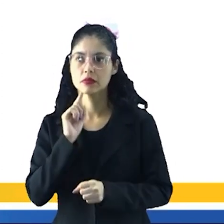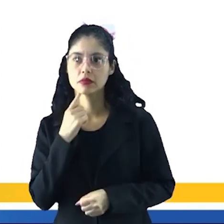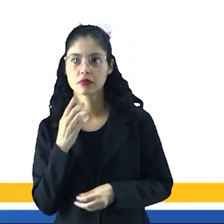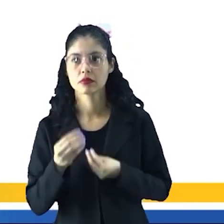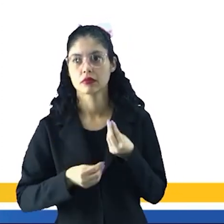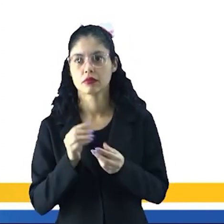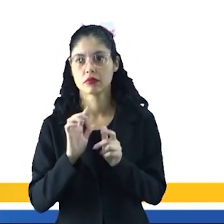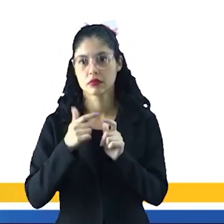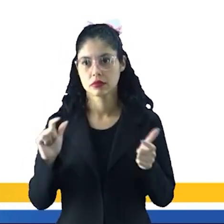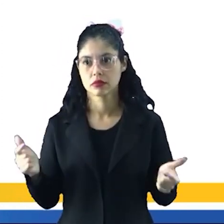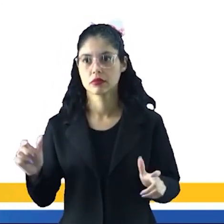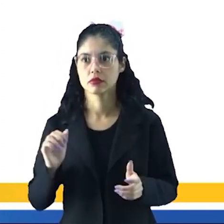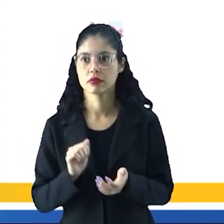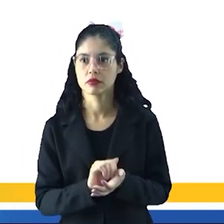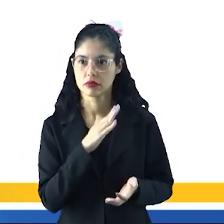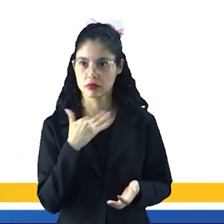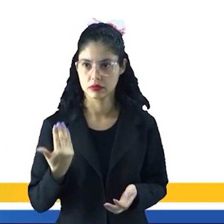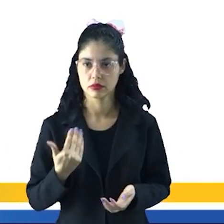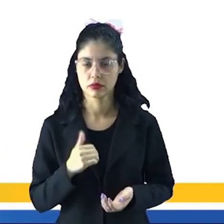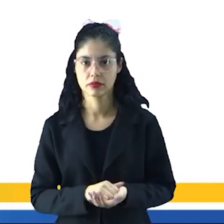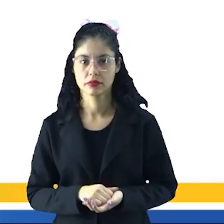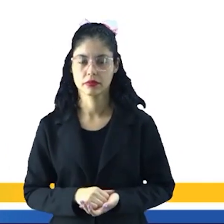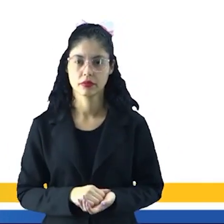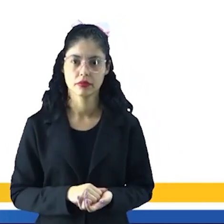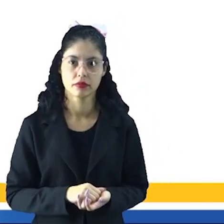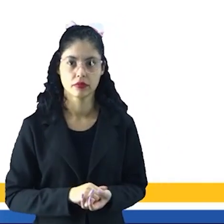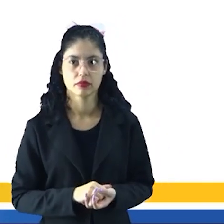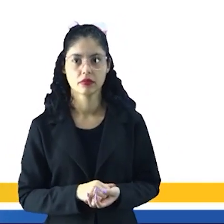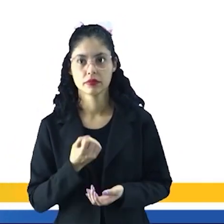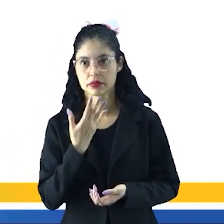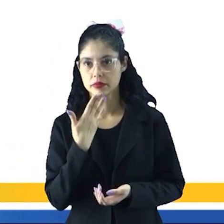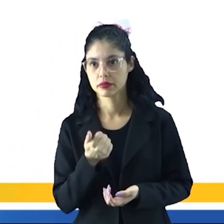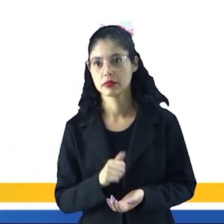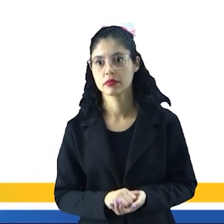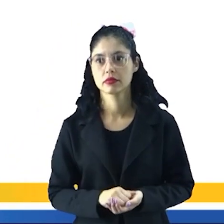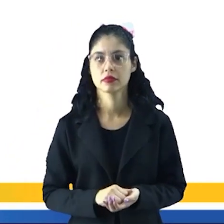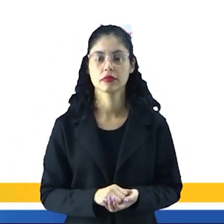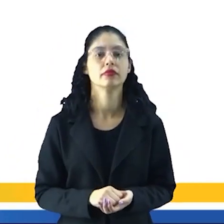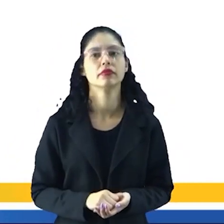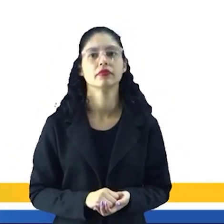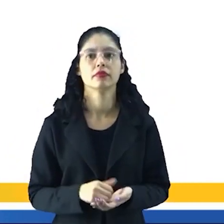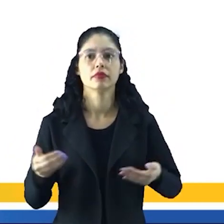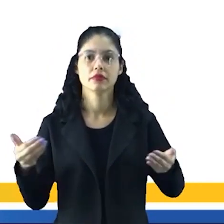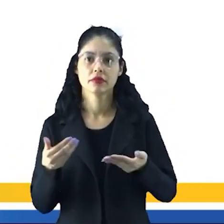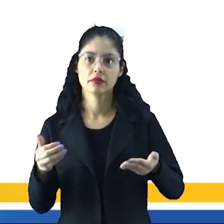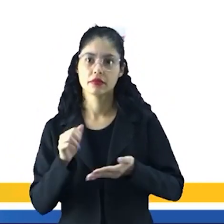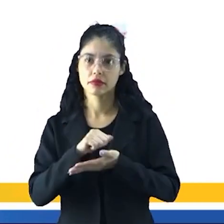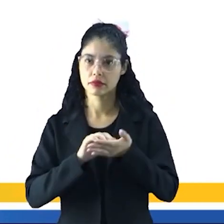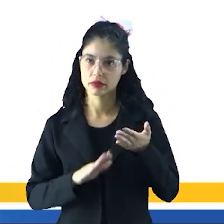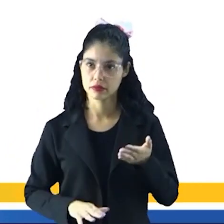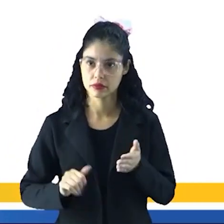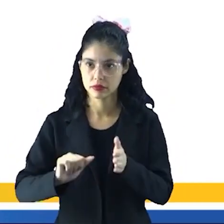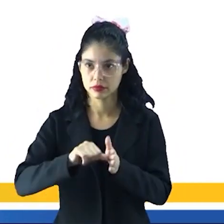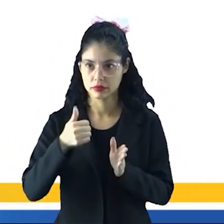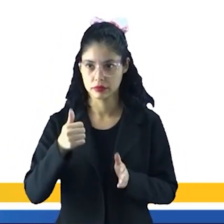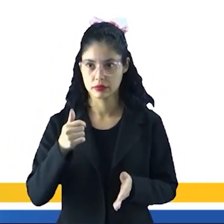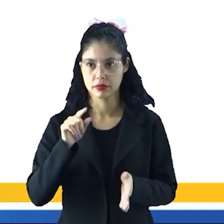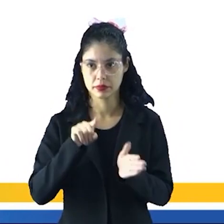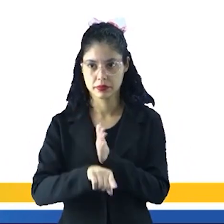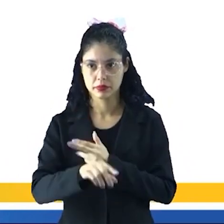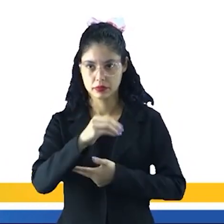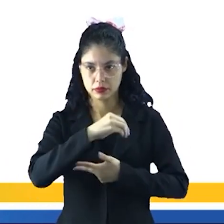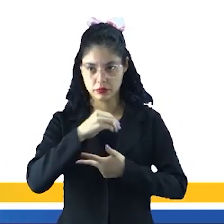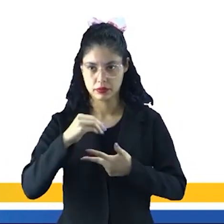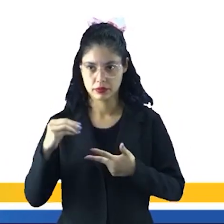aquela do lixo, que foi A Morte de Mahat. Tudo bem? Vamos então agora, gente, a nossa primeira questão